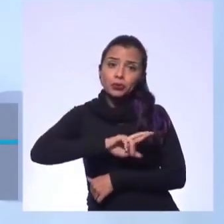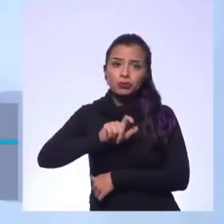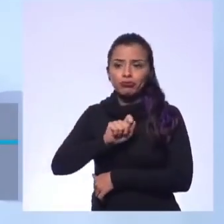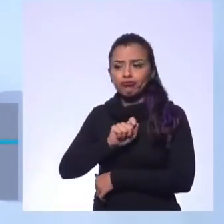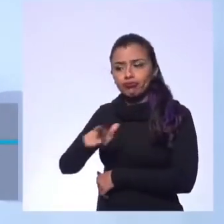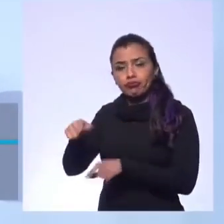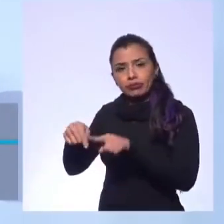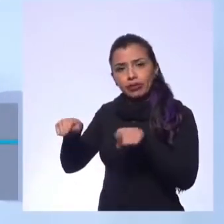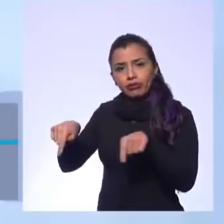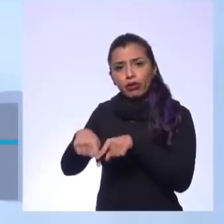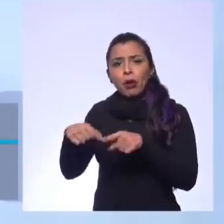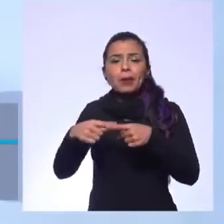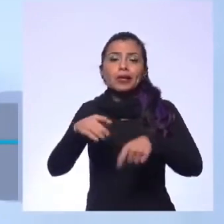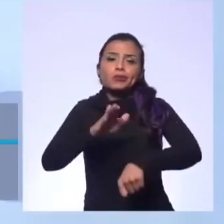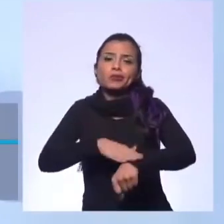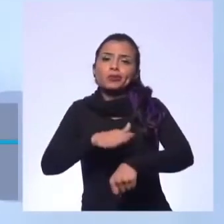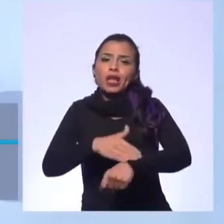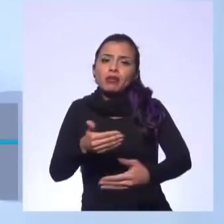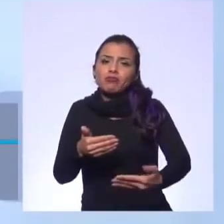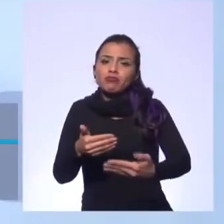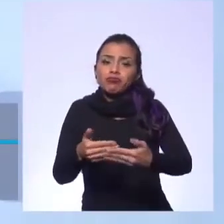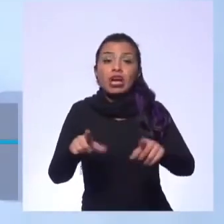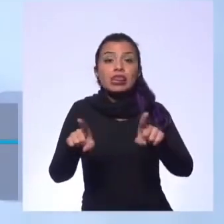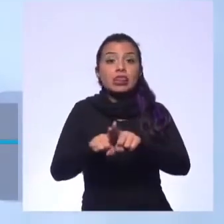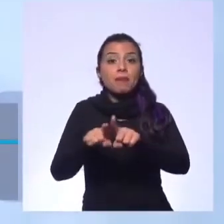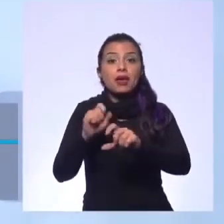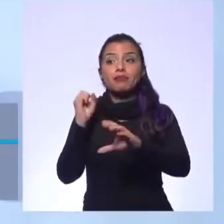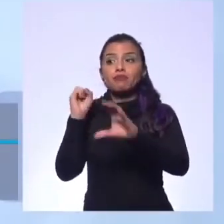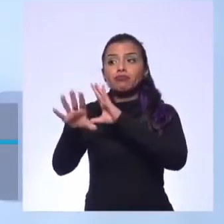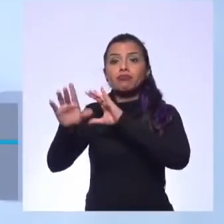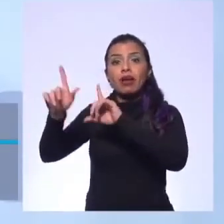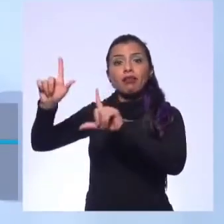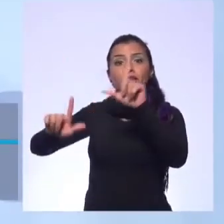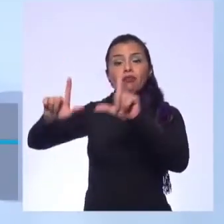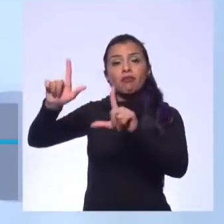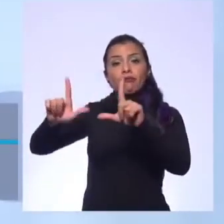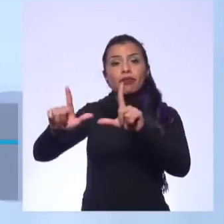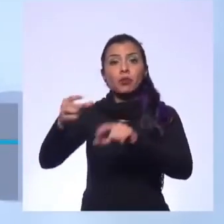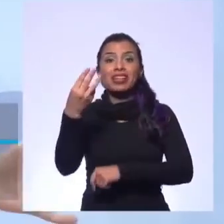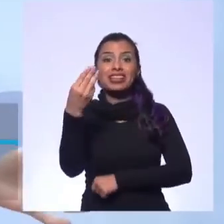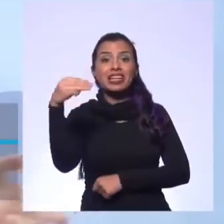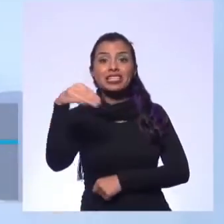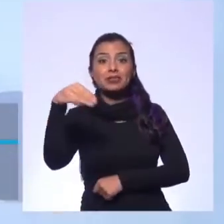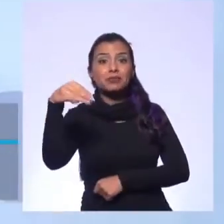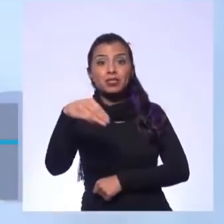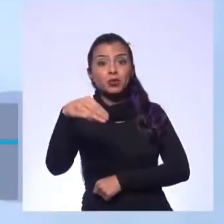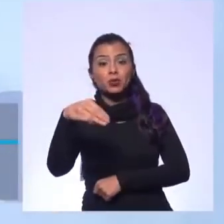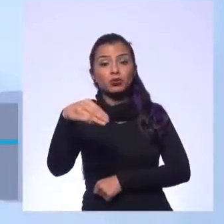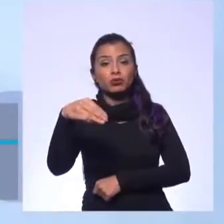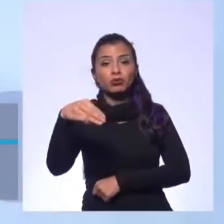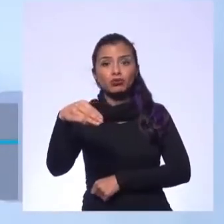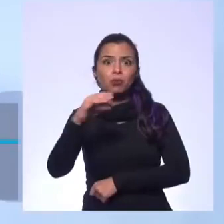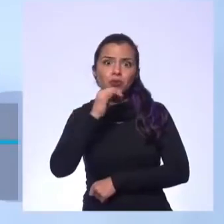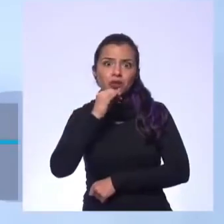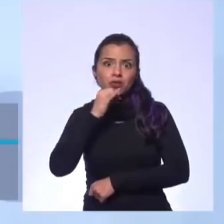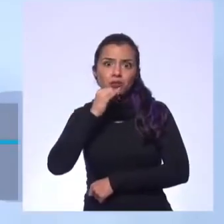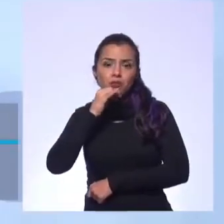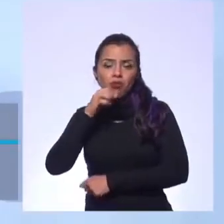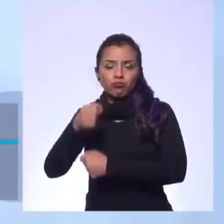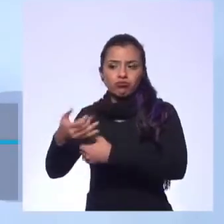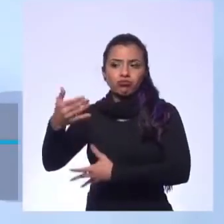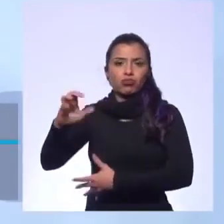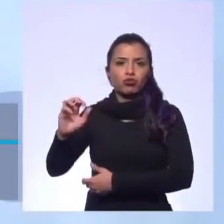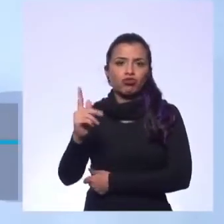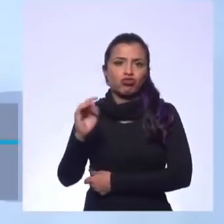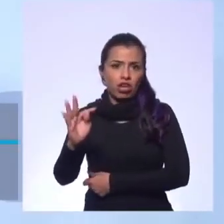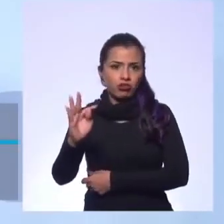o tempo, essas aulas vão para a TV também, então a gente não pode deixar de mais de 3 minutos. Imagina 3 minutos na TV com o texto na tela.